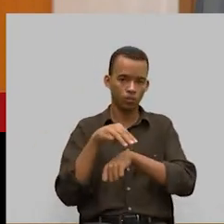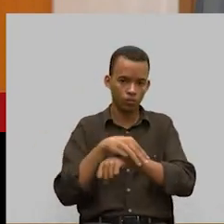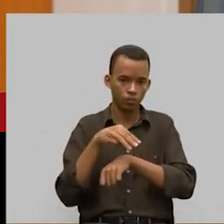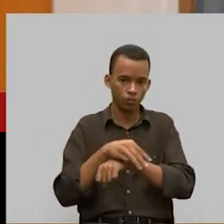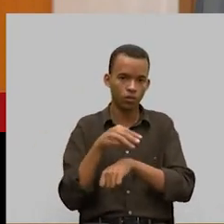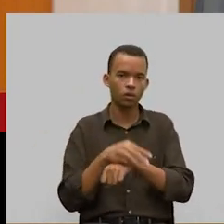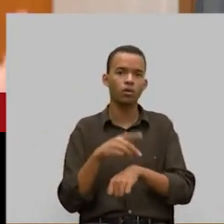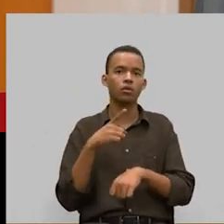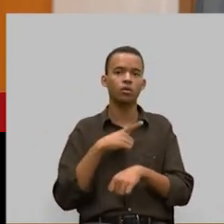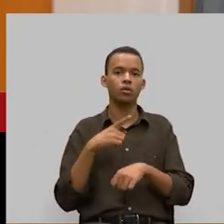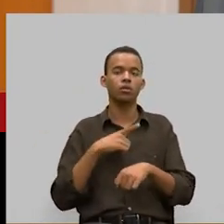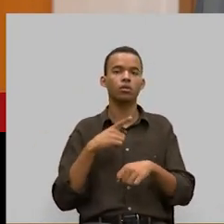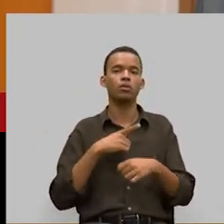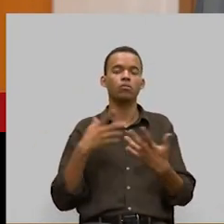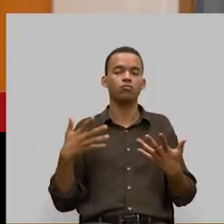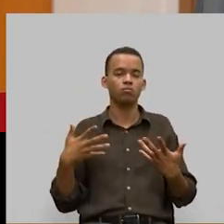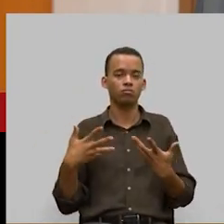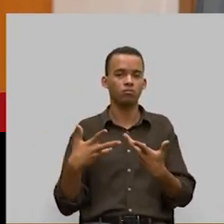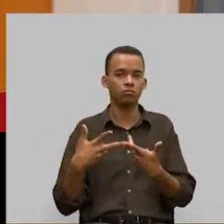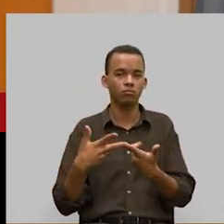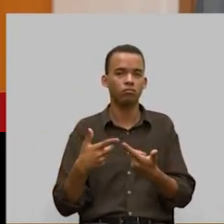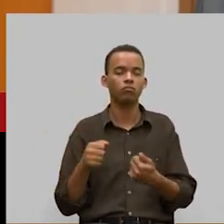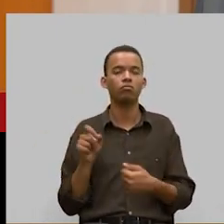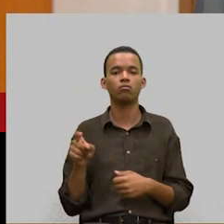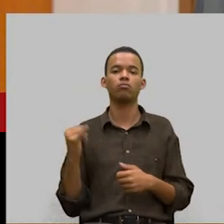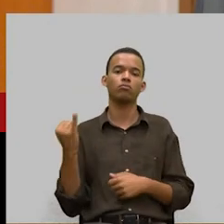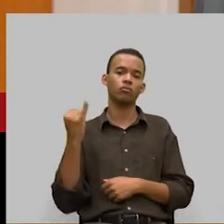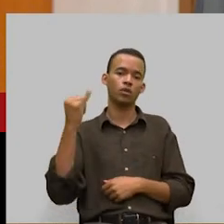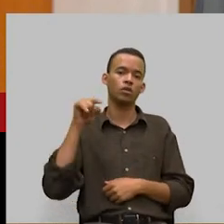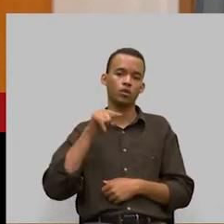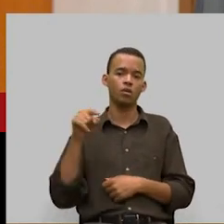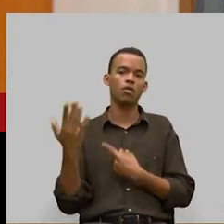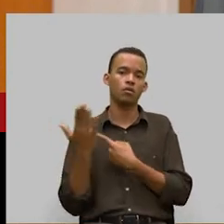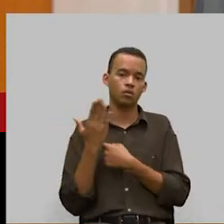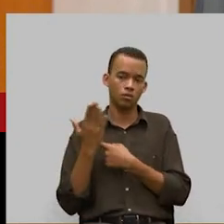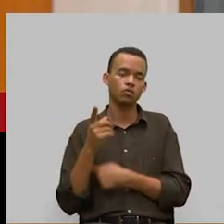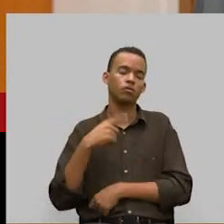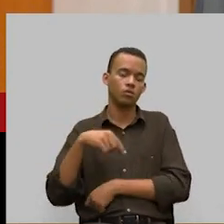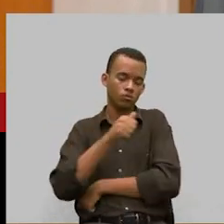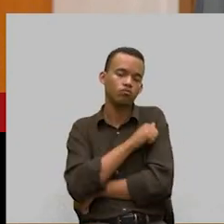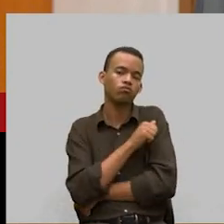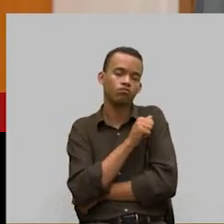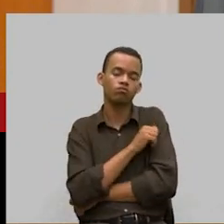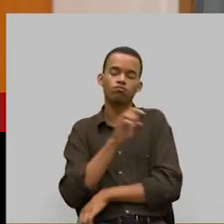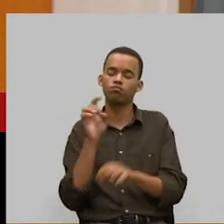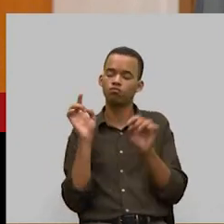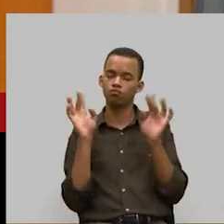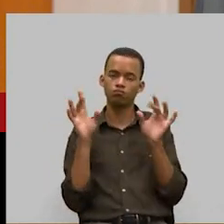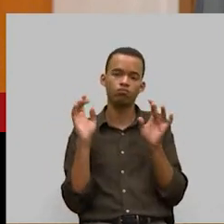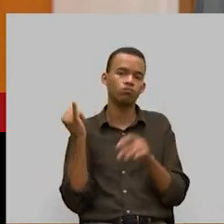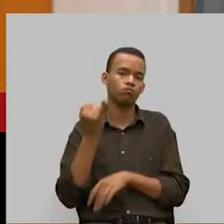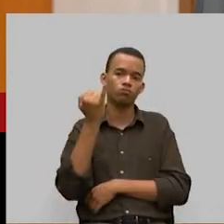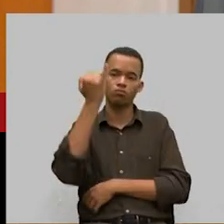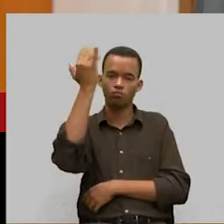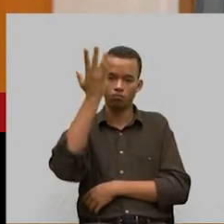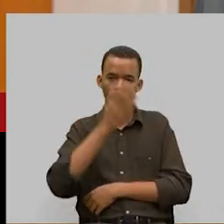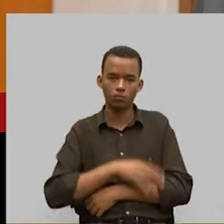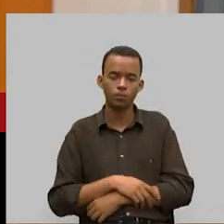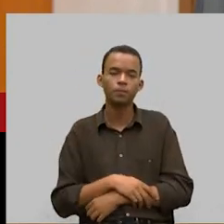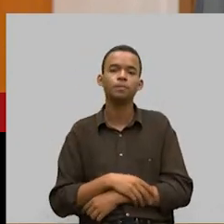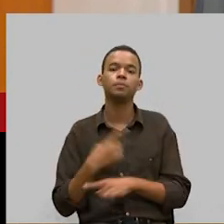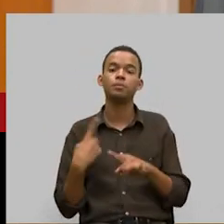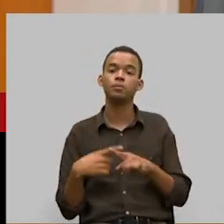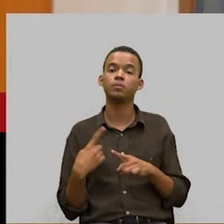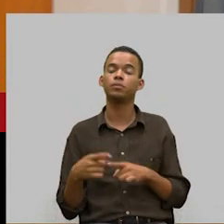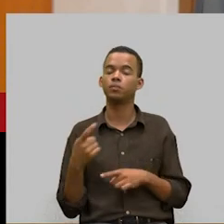assim tem uma é fundamental na vida de nós que somos alunos né Eh porque acho que essa